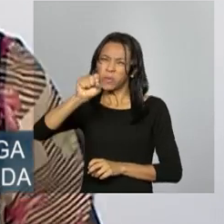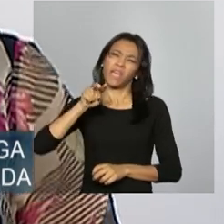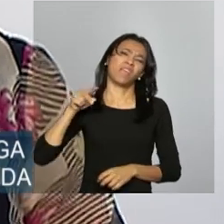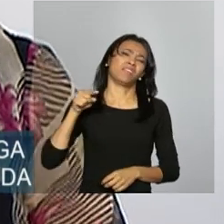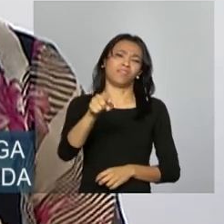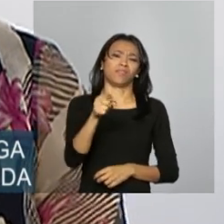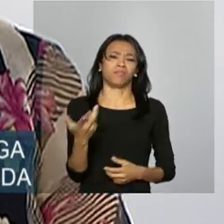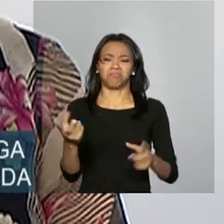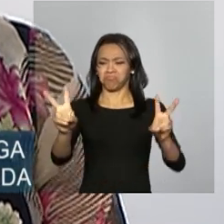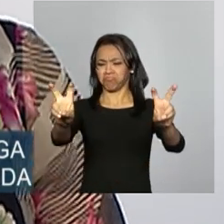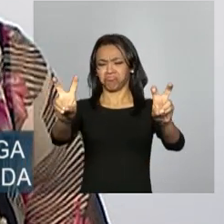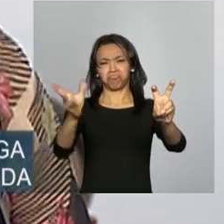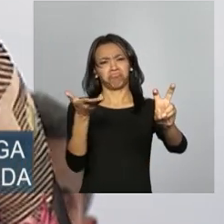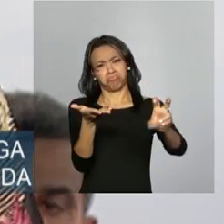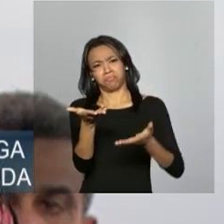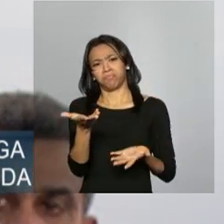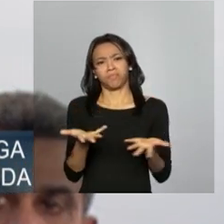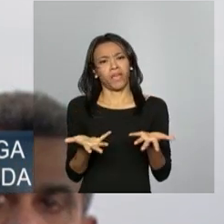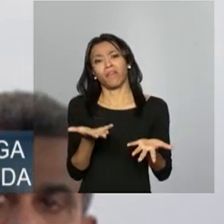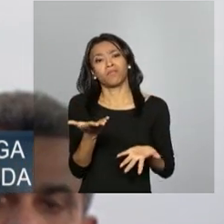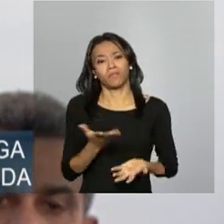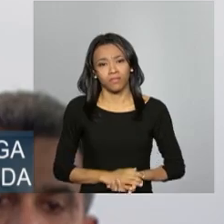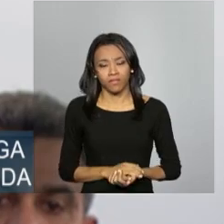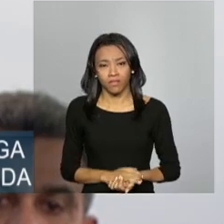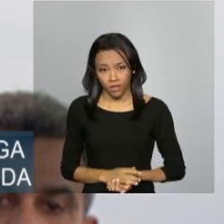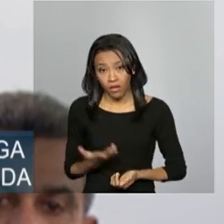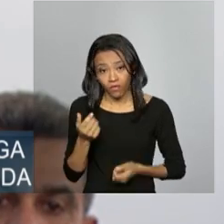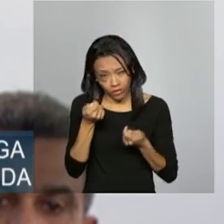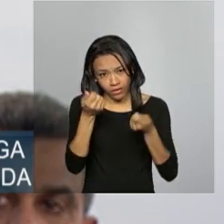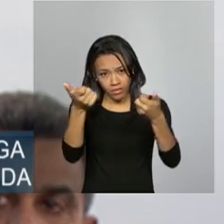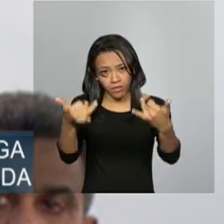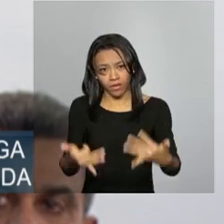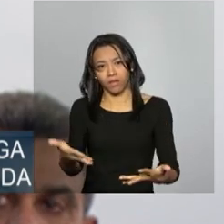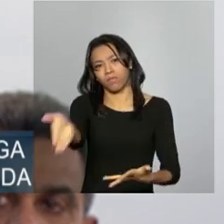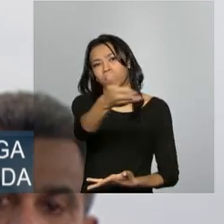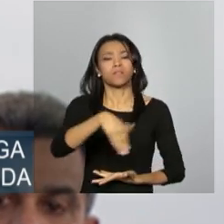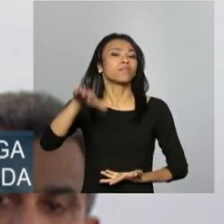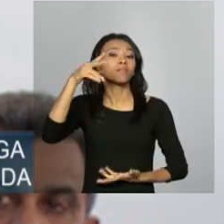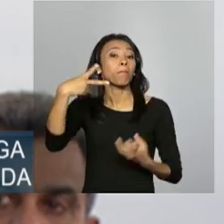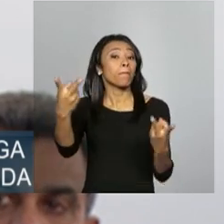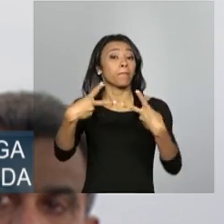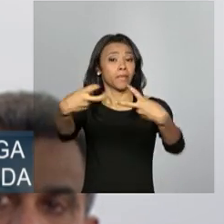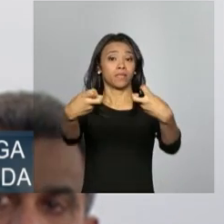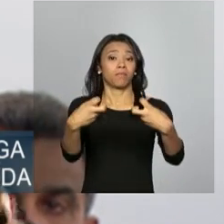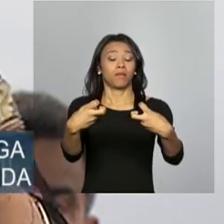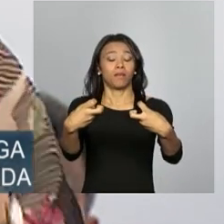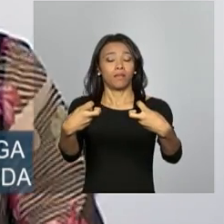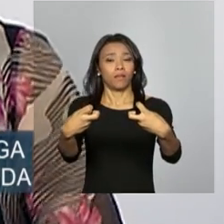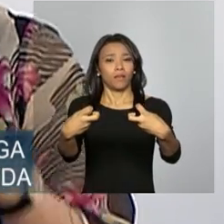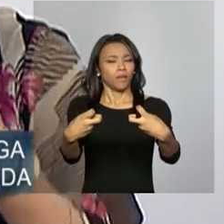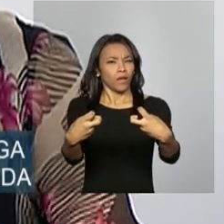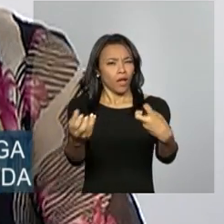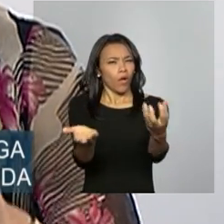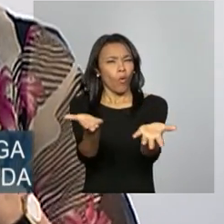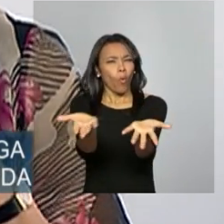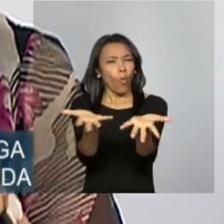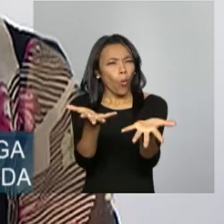O que que é isso? Eu vou tentar explicar para vocês perceberem como